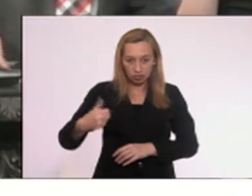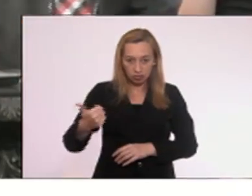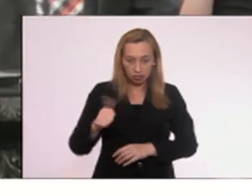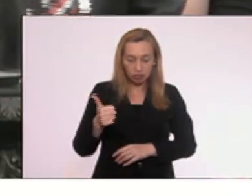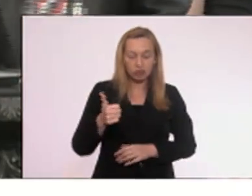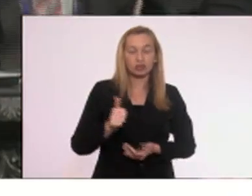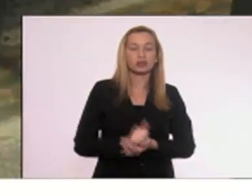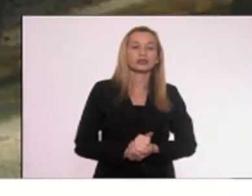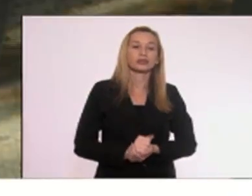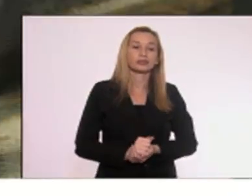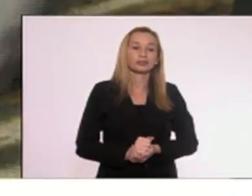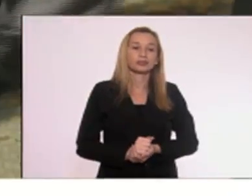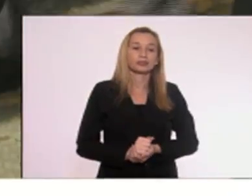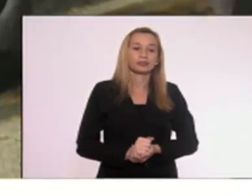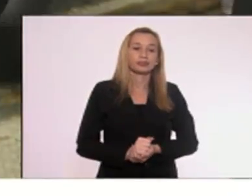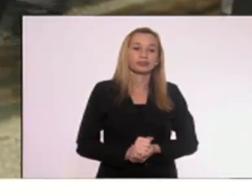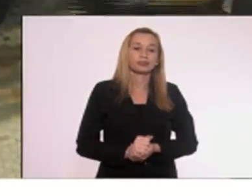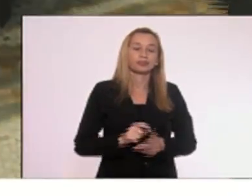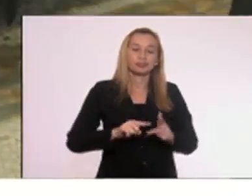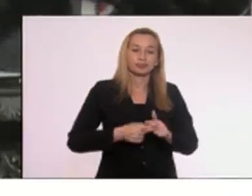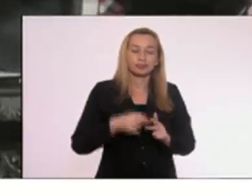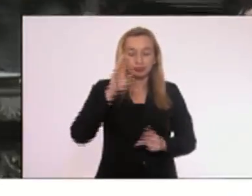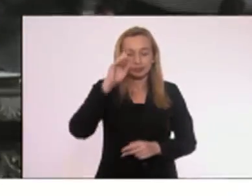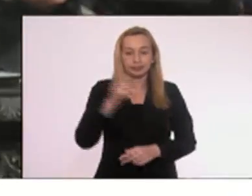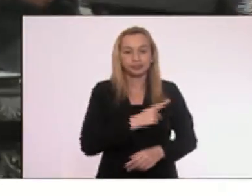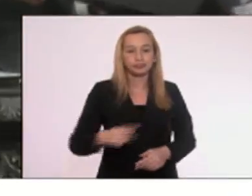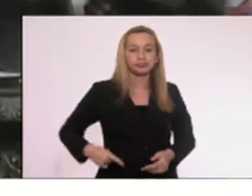deputado Marcelo do Seudino. Pela manutenção, presidente.